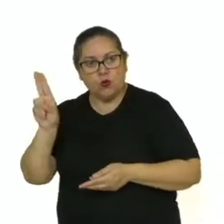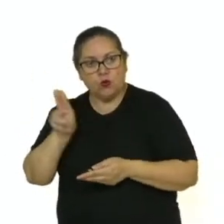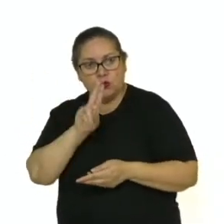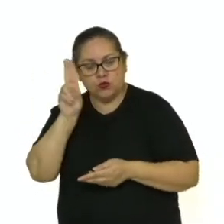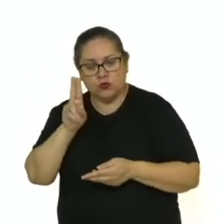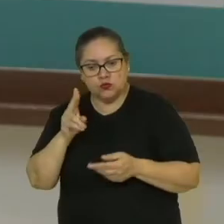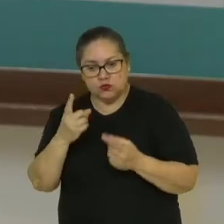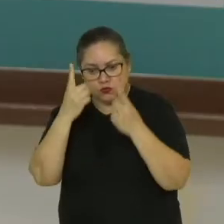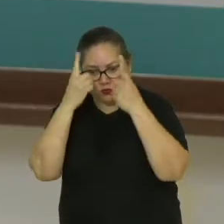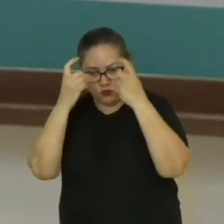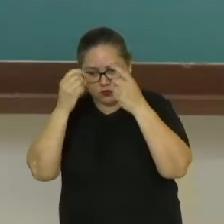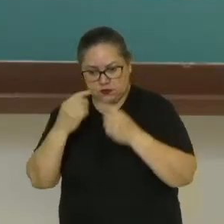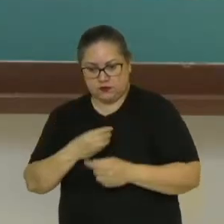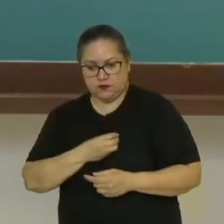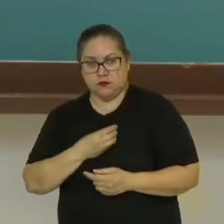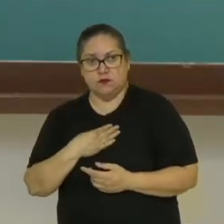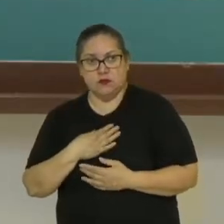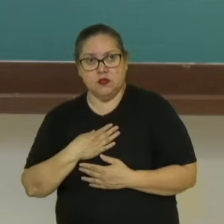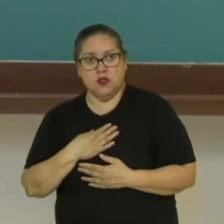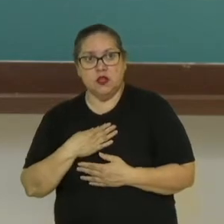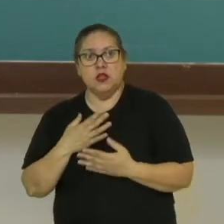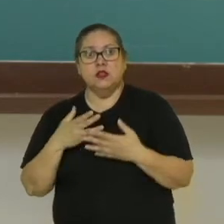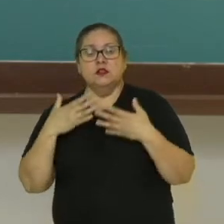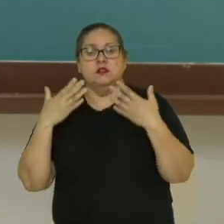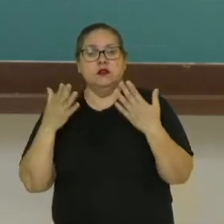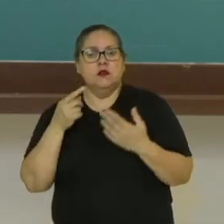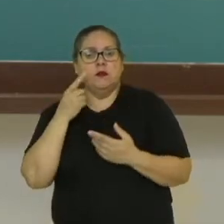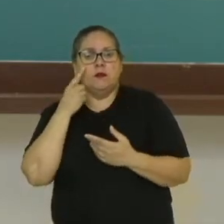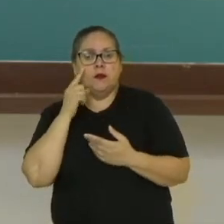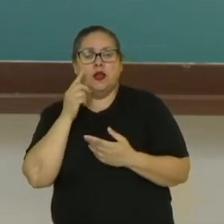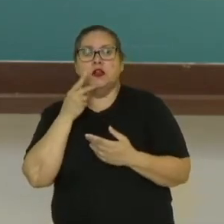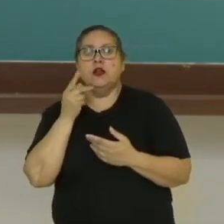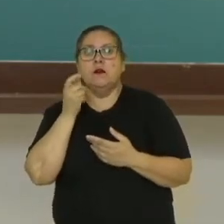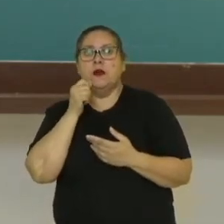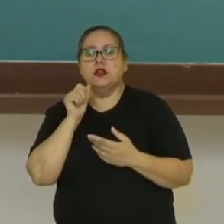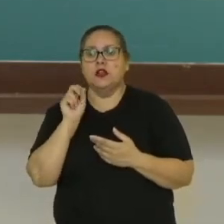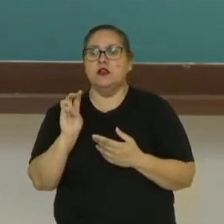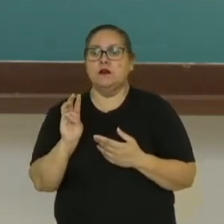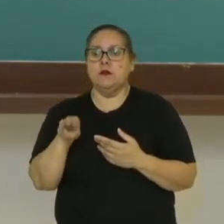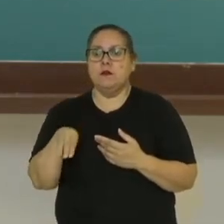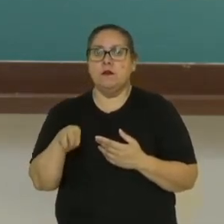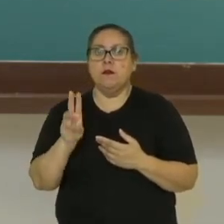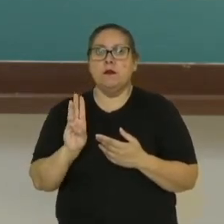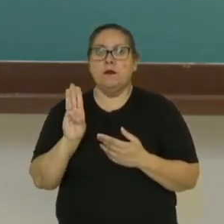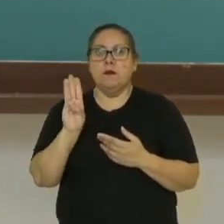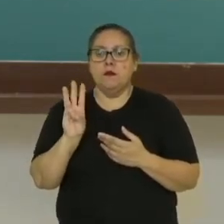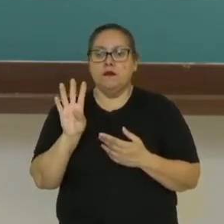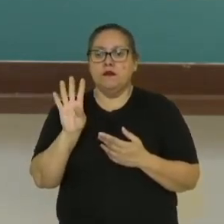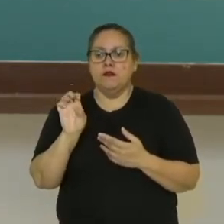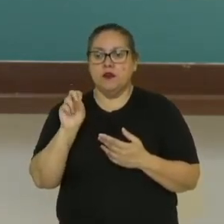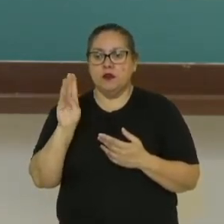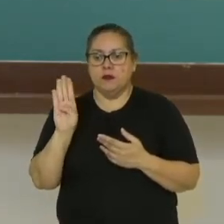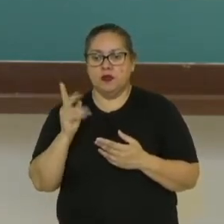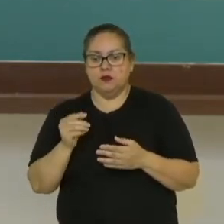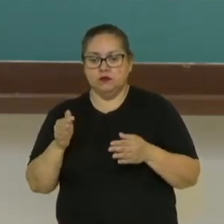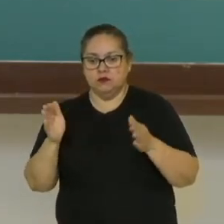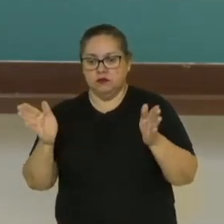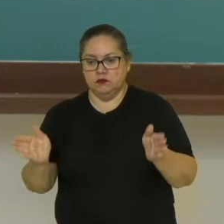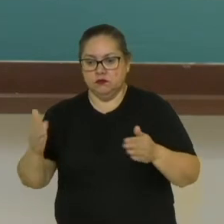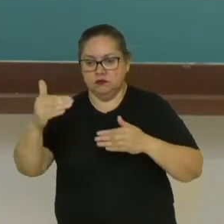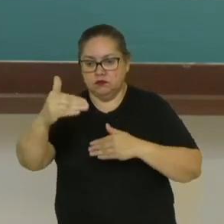da violência física. Então, para Weber, né, o Estado é um espaço territorial delimitado, né,